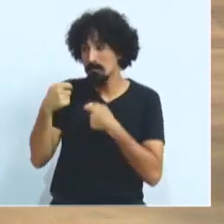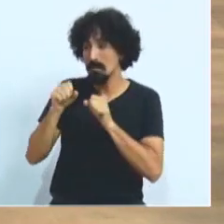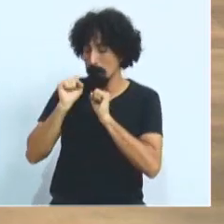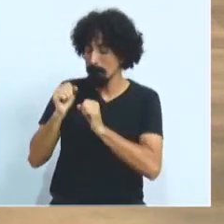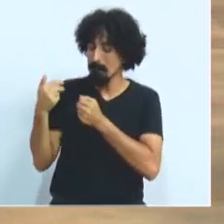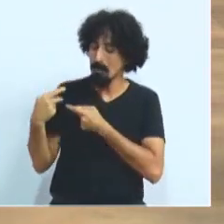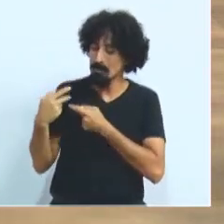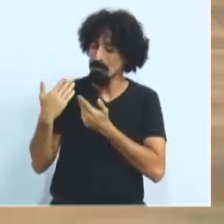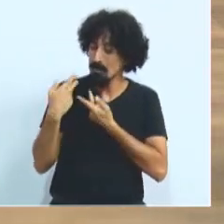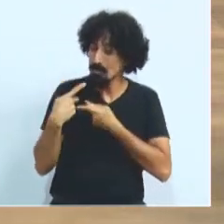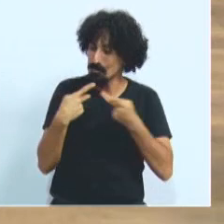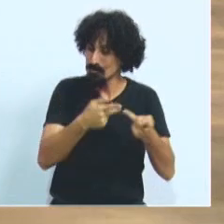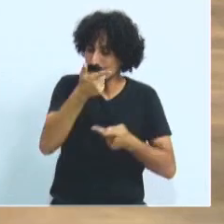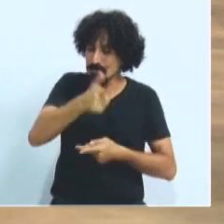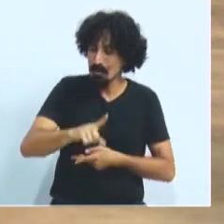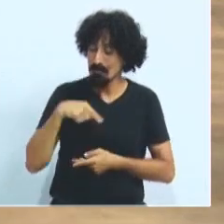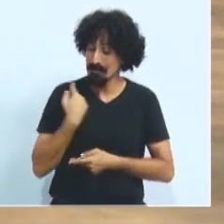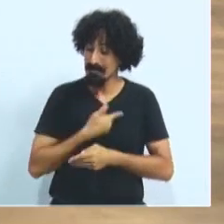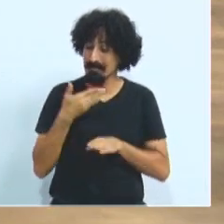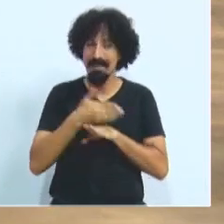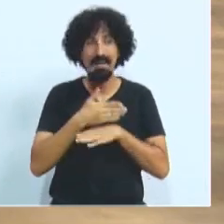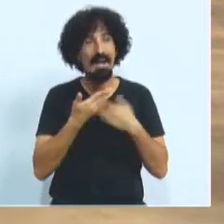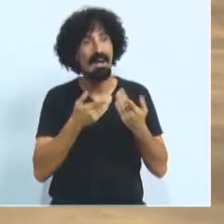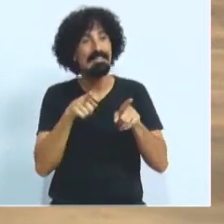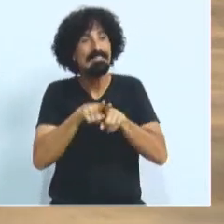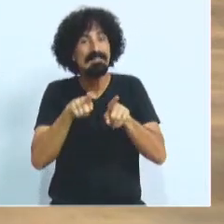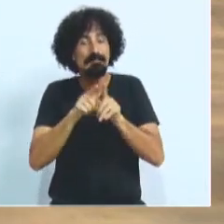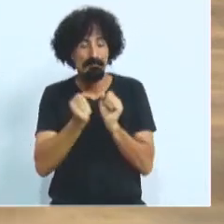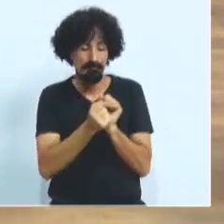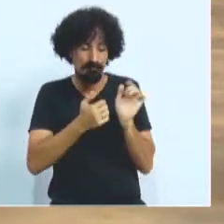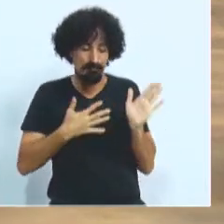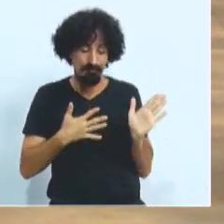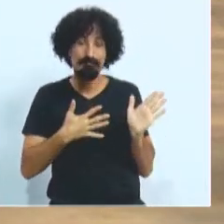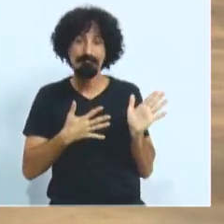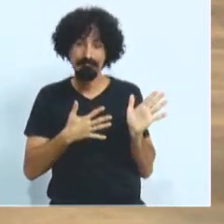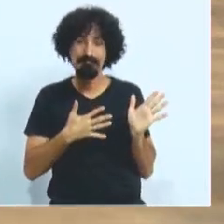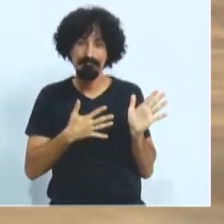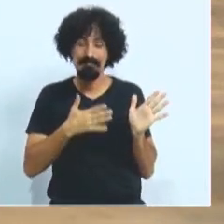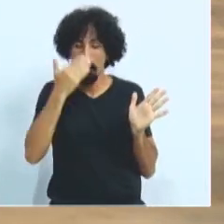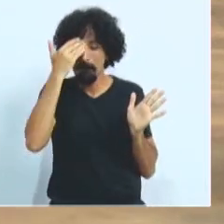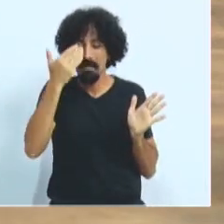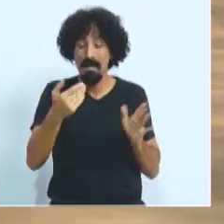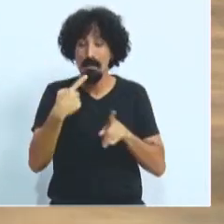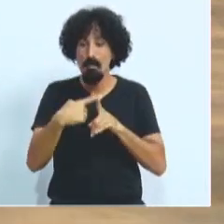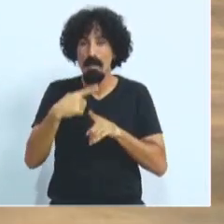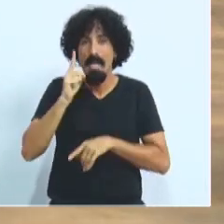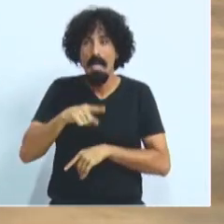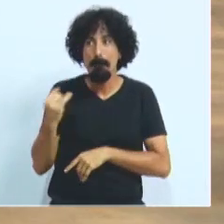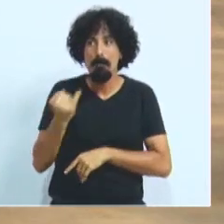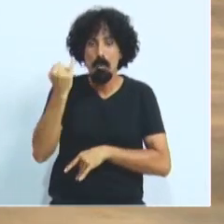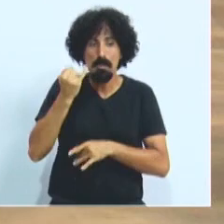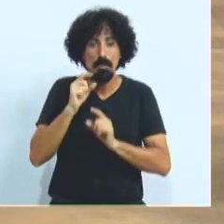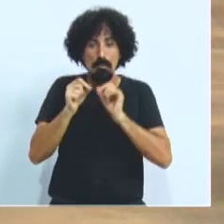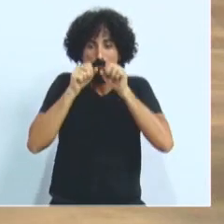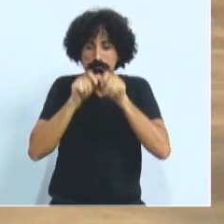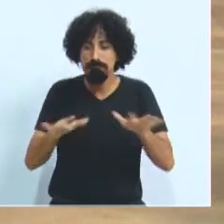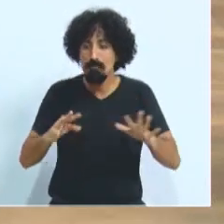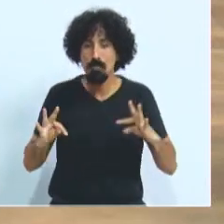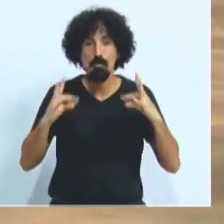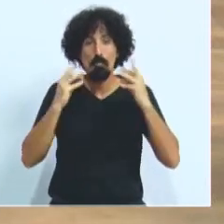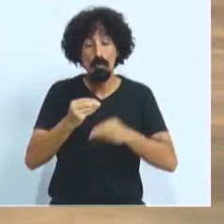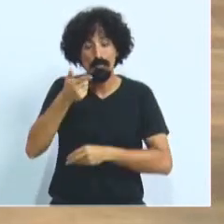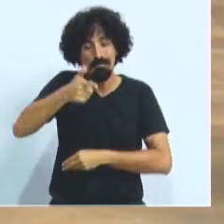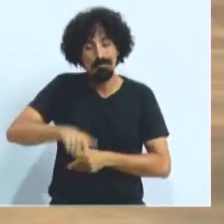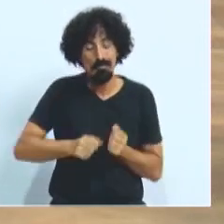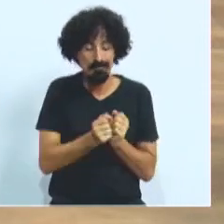gente vem aí. E olha, agradecer também a Celibras, né, porque é importante a gente levar esse assunto para todos os públicos. E a Celibras, mais